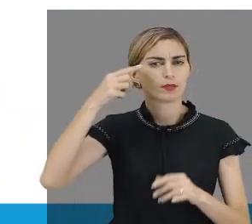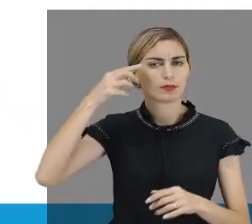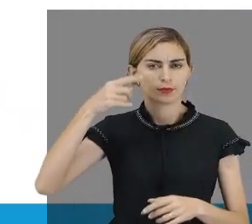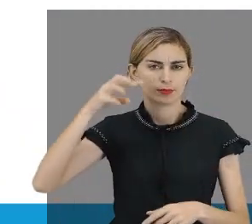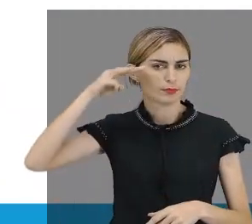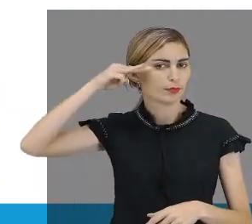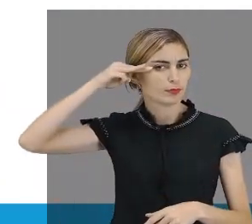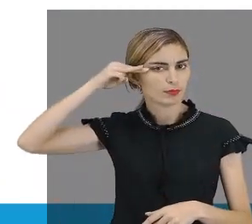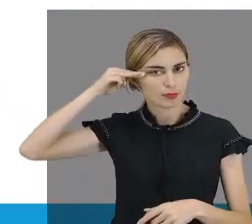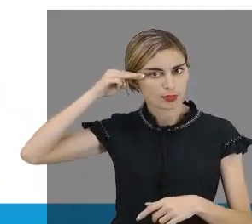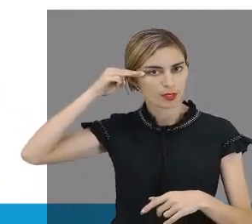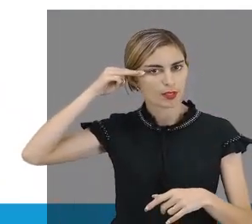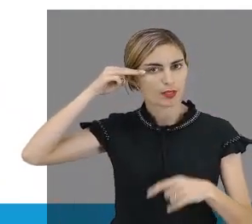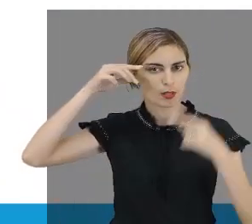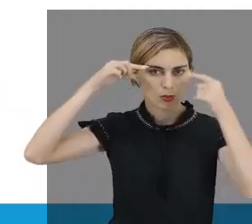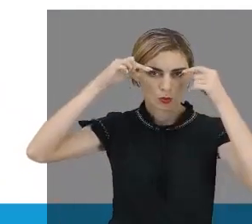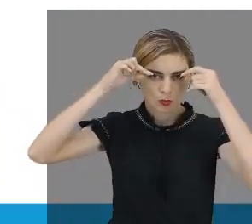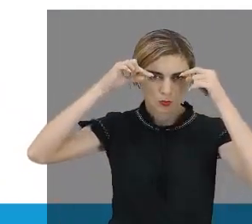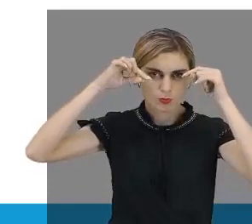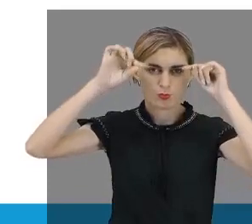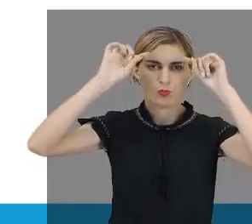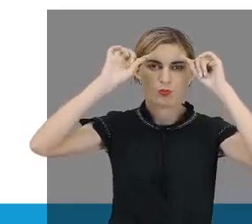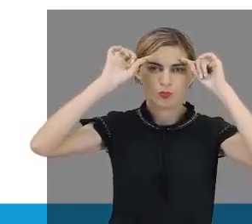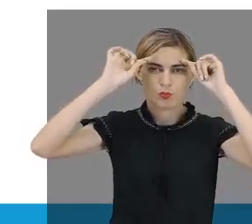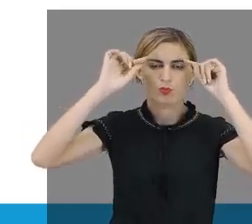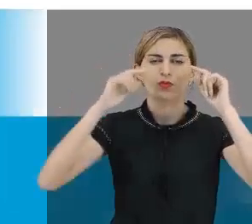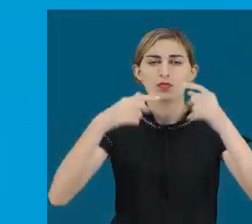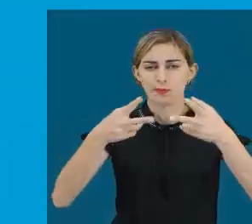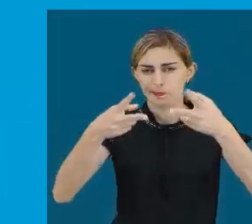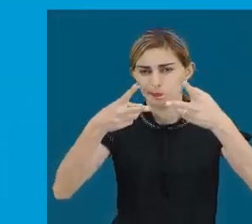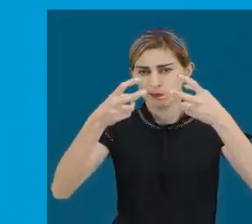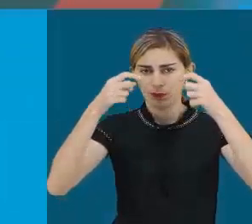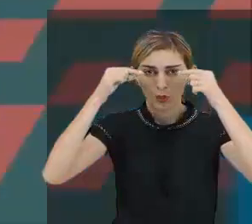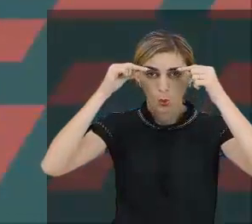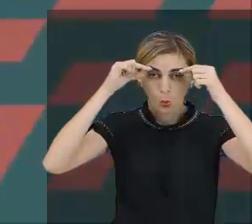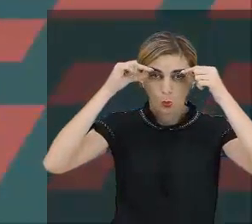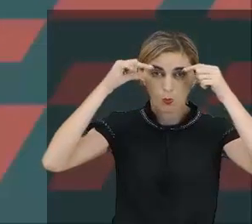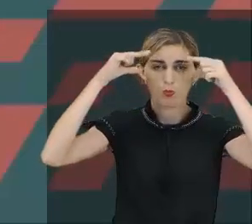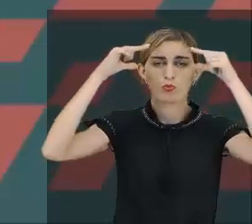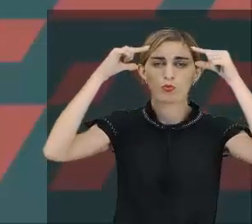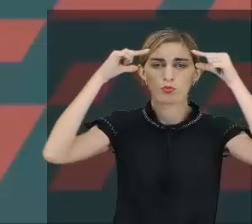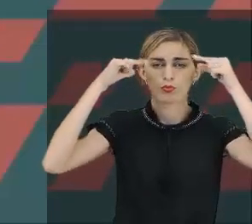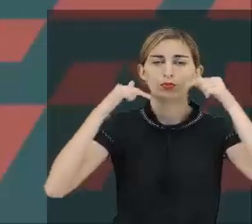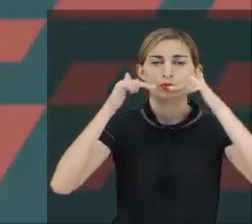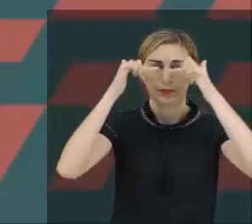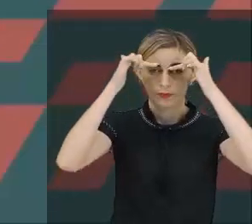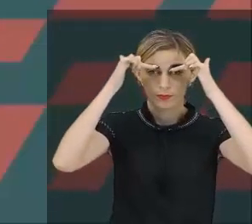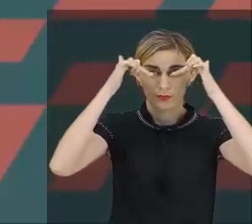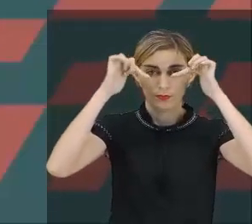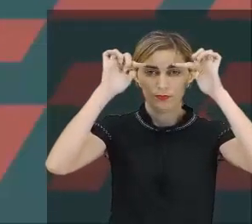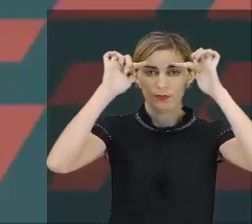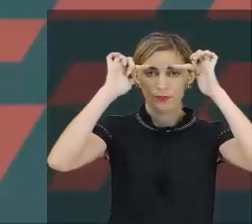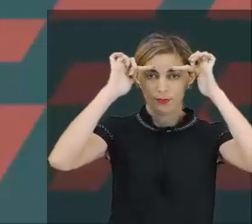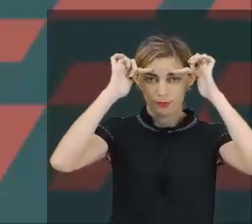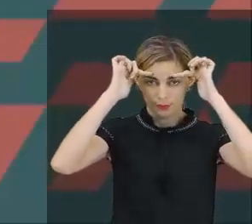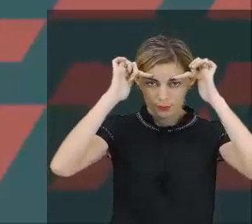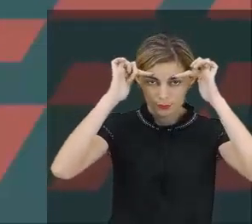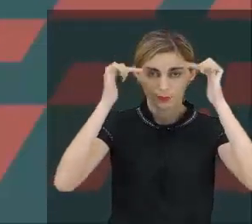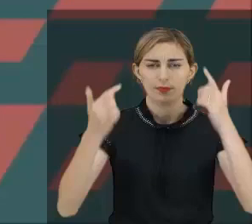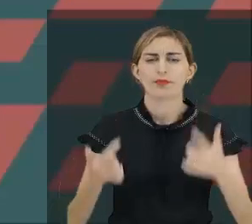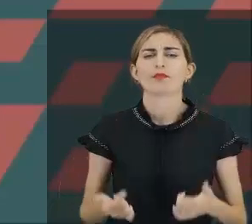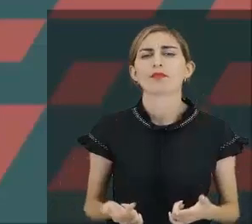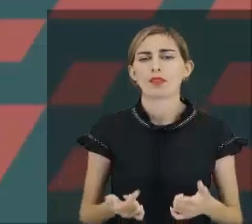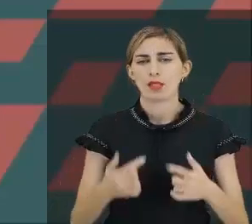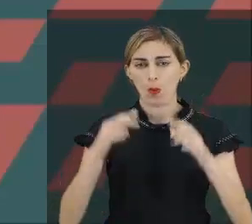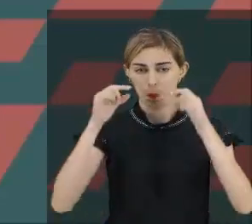na síndrome de Down. Pregas palpebrais oblíquas para cima, né? Você vai perceber que as pregas